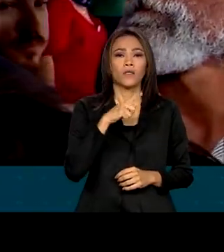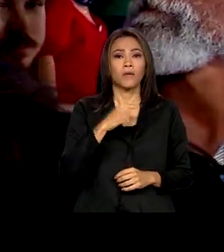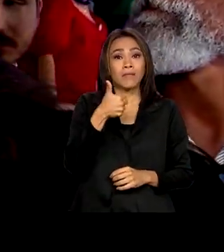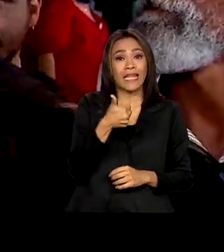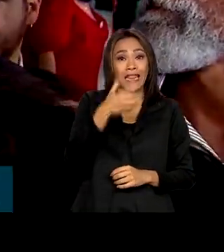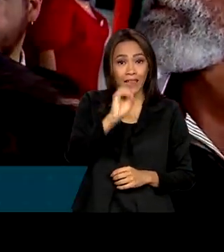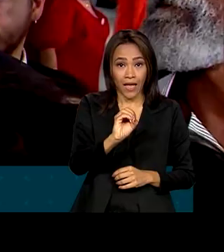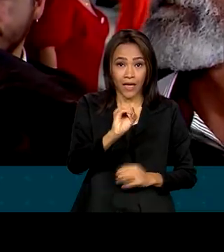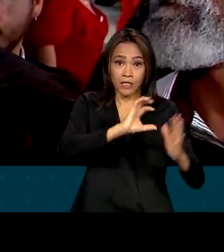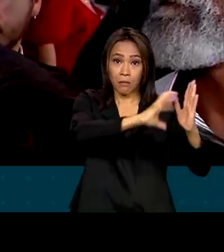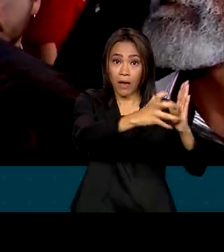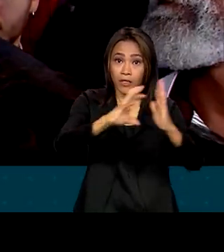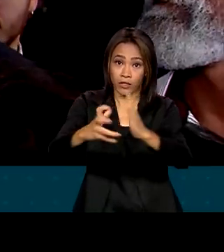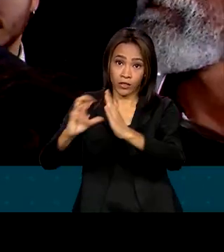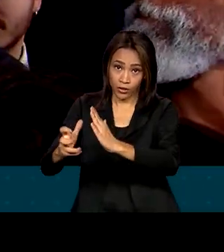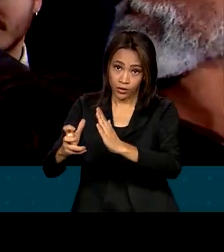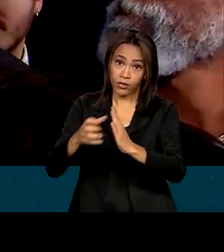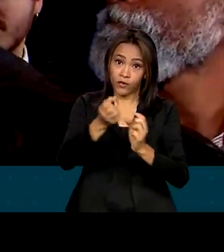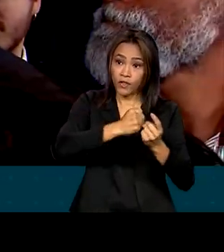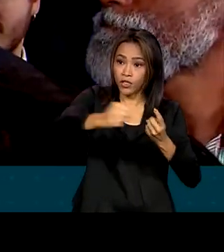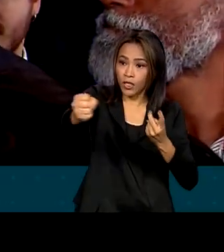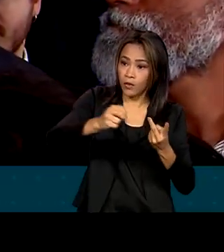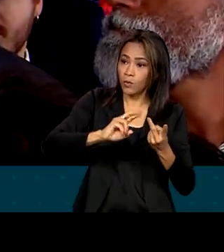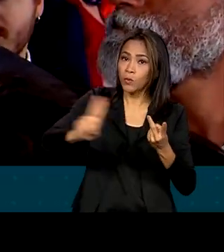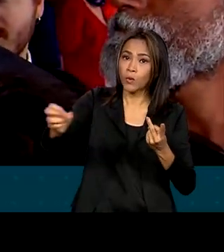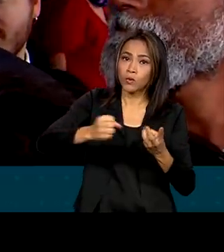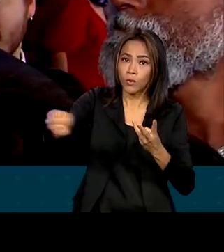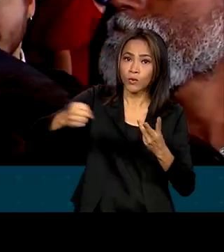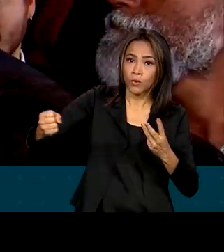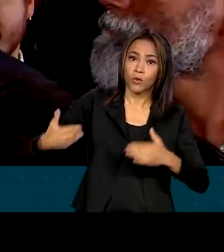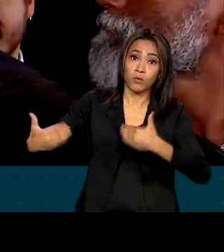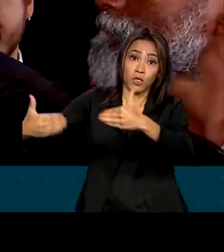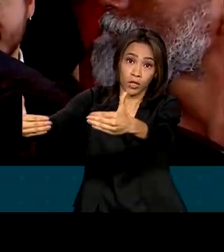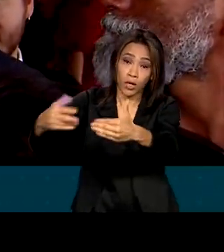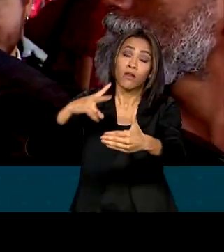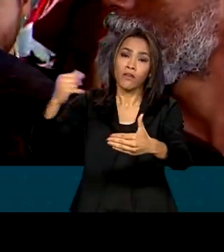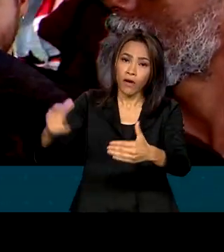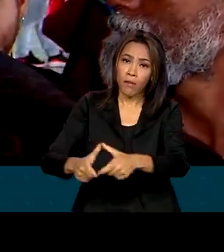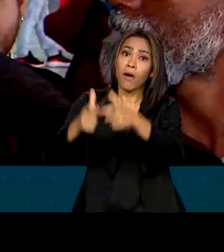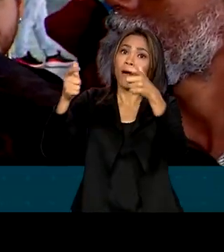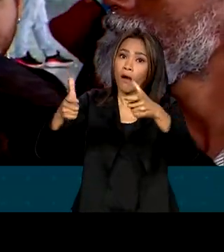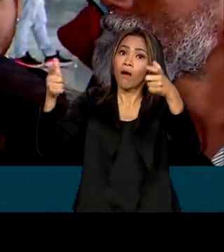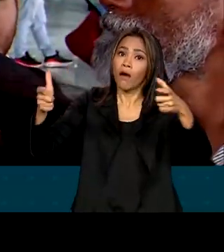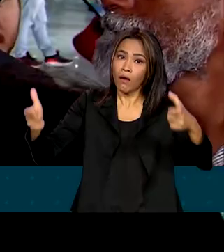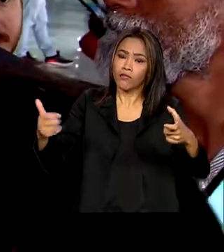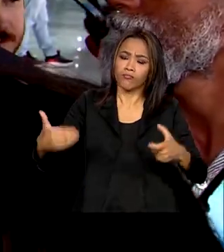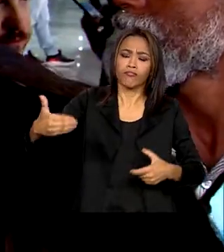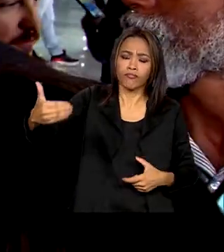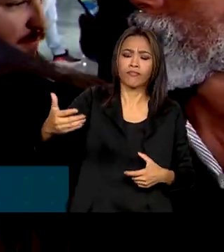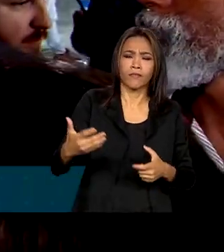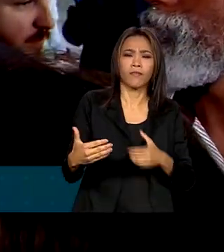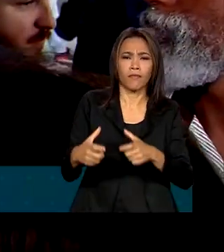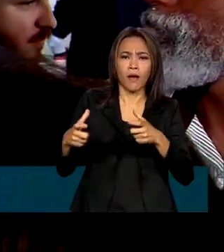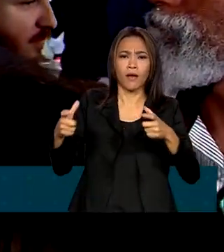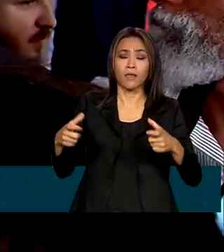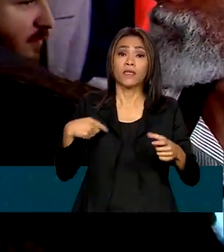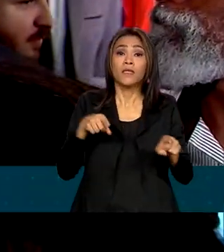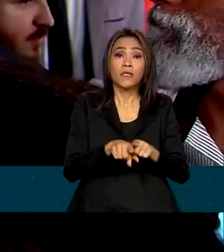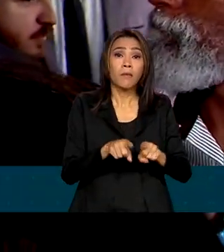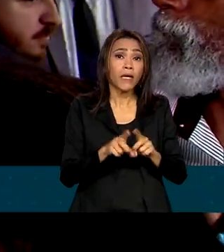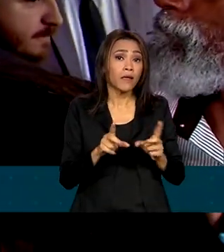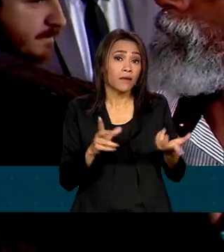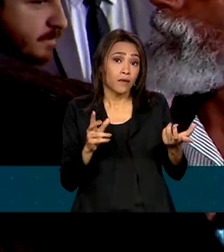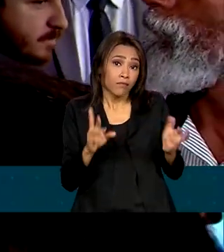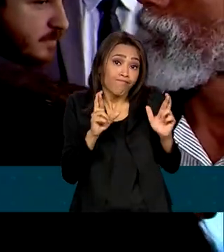partidos que indicaram membros do ministério. Isso vai crescer ainda mais nos próximos dias. E acredito que nós vamos também contar com a colaboração